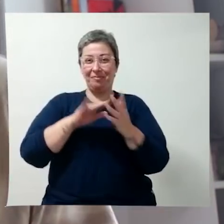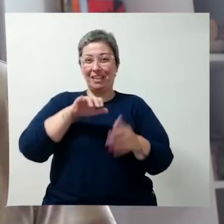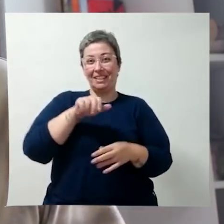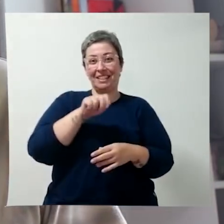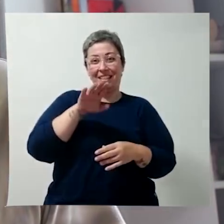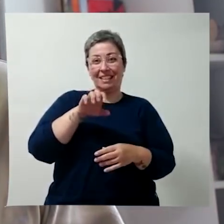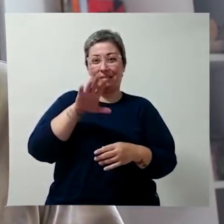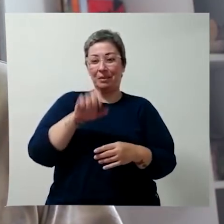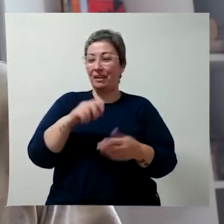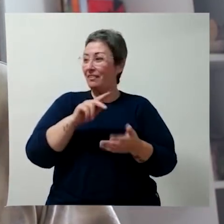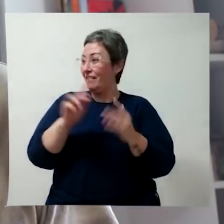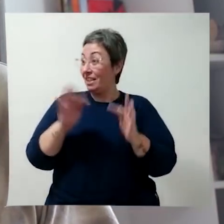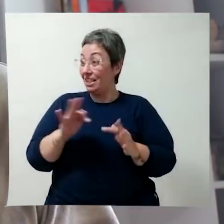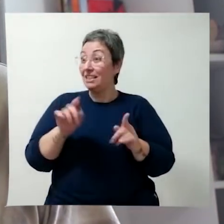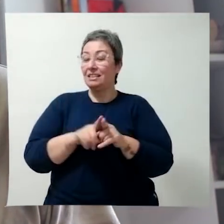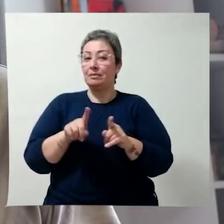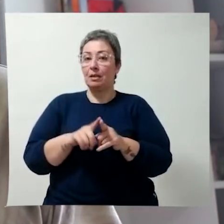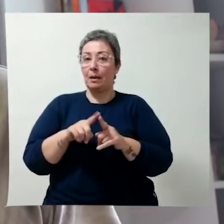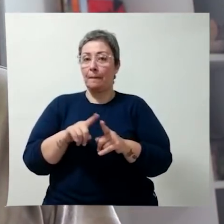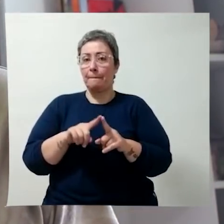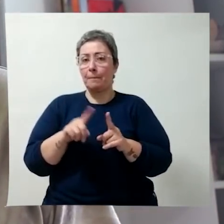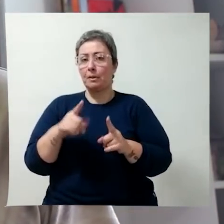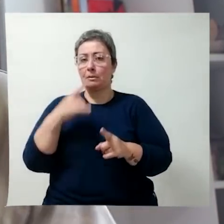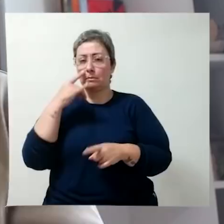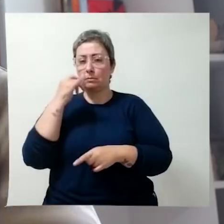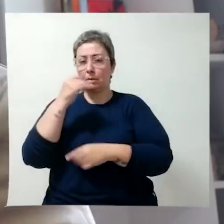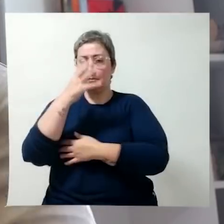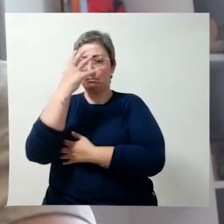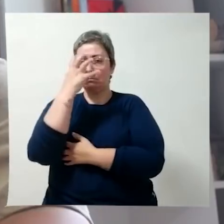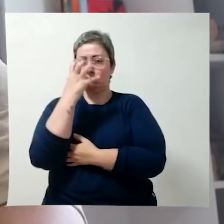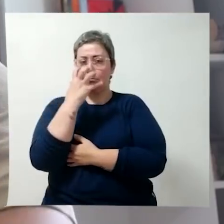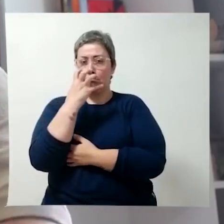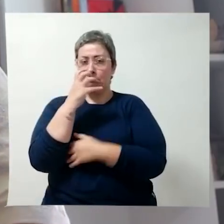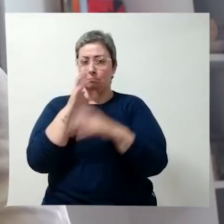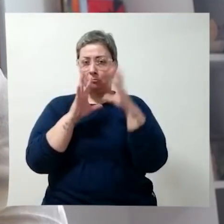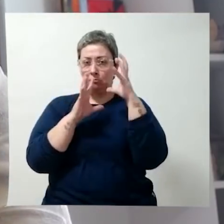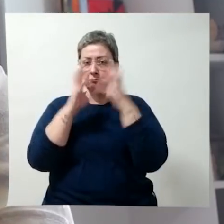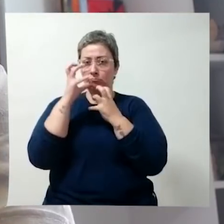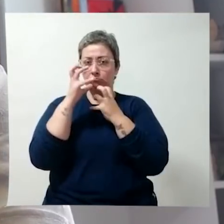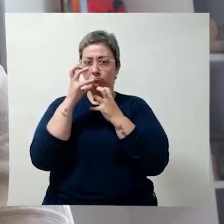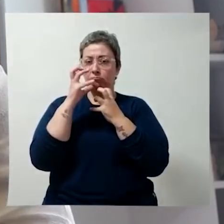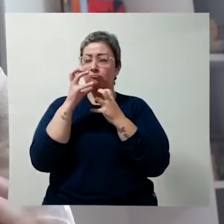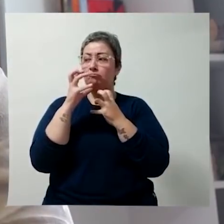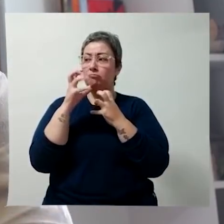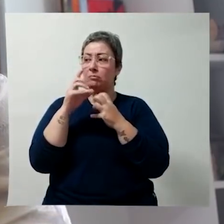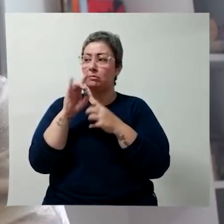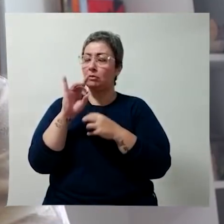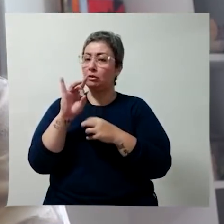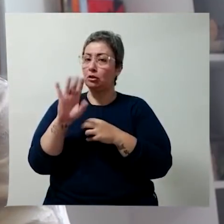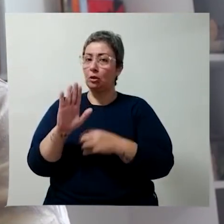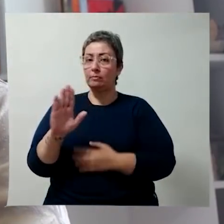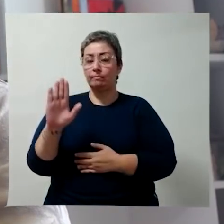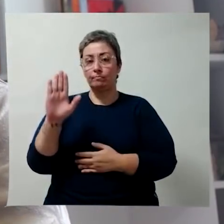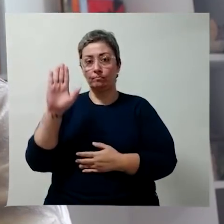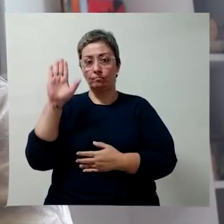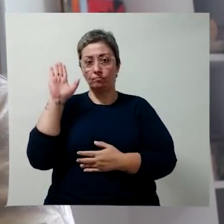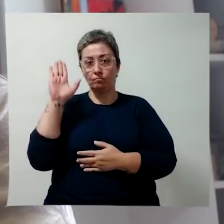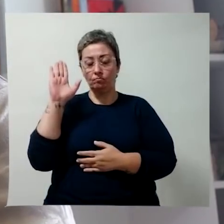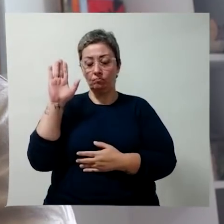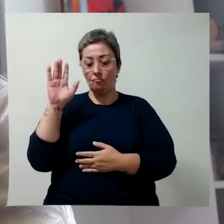estava muito feliz. Apenas o pai de Jaciara estava com uma cara péssima. Ele apenas levantou a